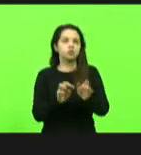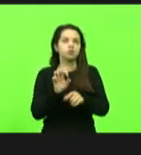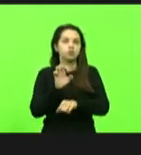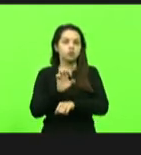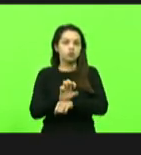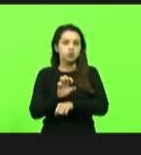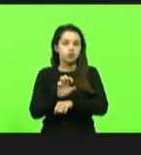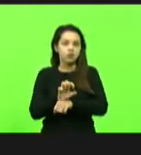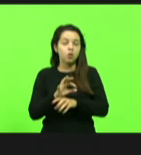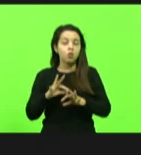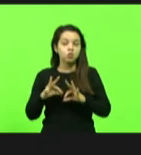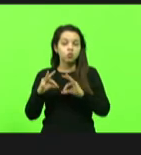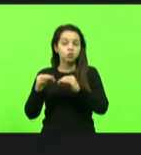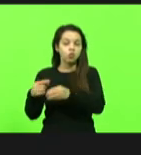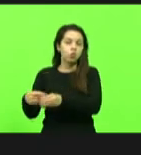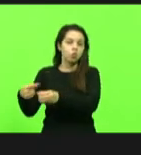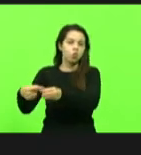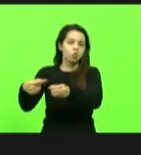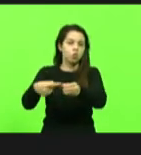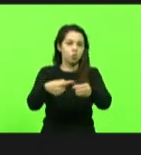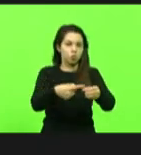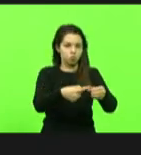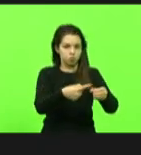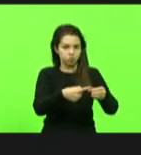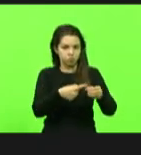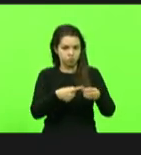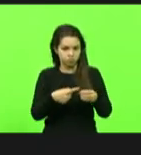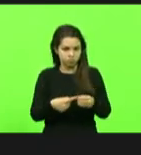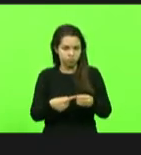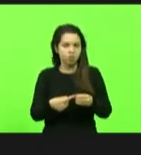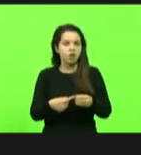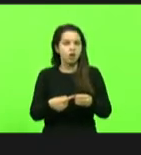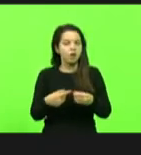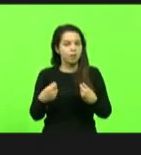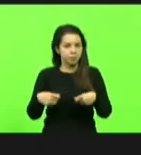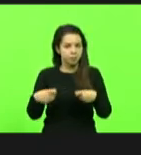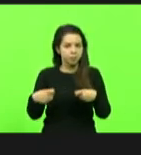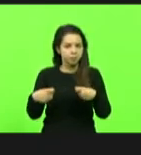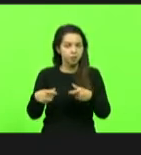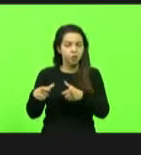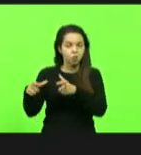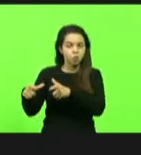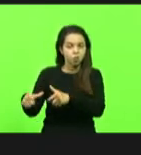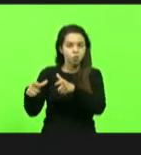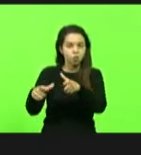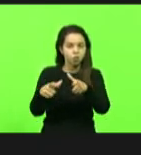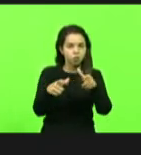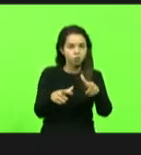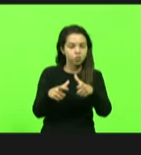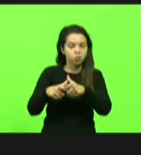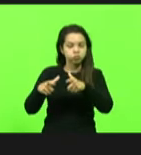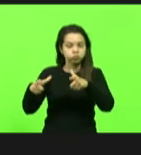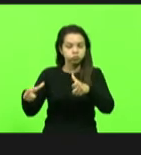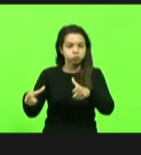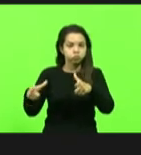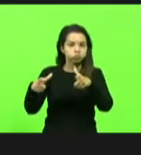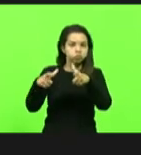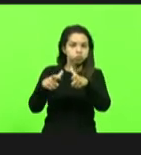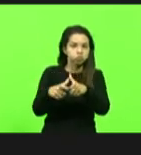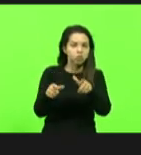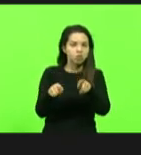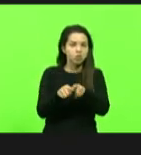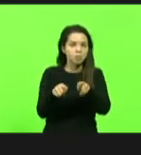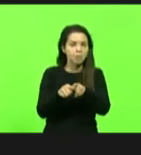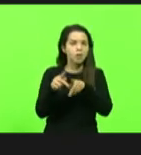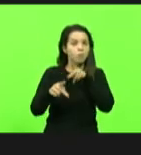em conta o porte dos municípios e a distribuição regional. E a realidade é